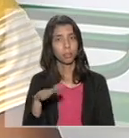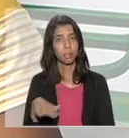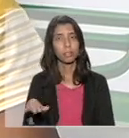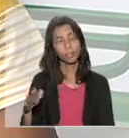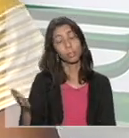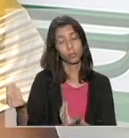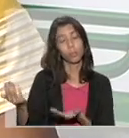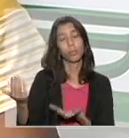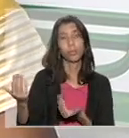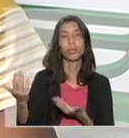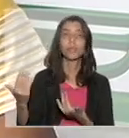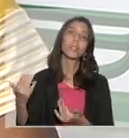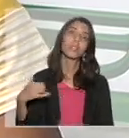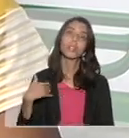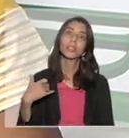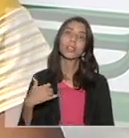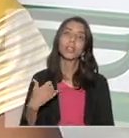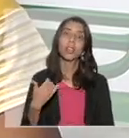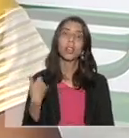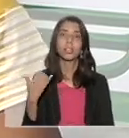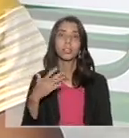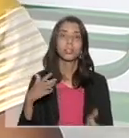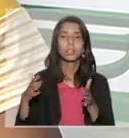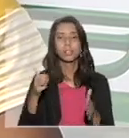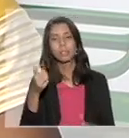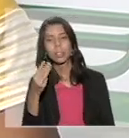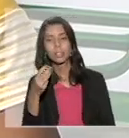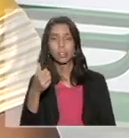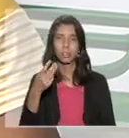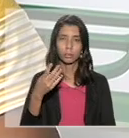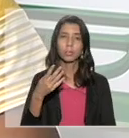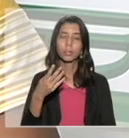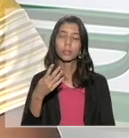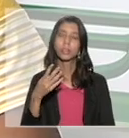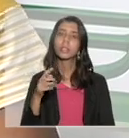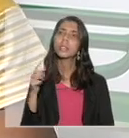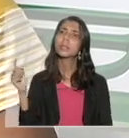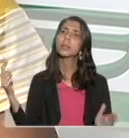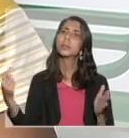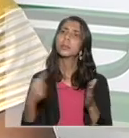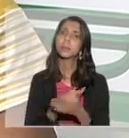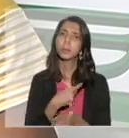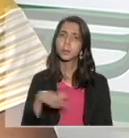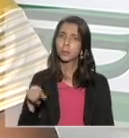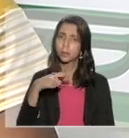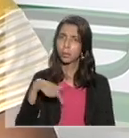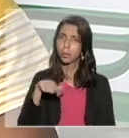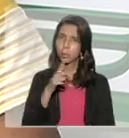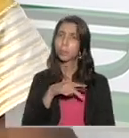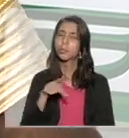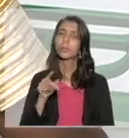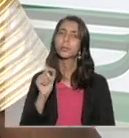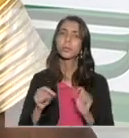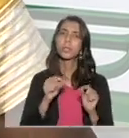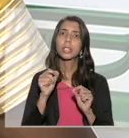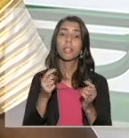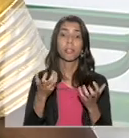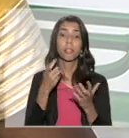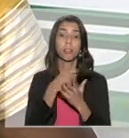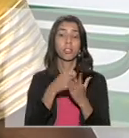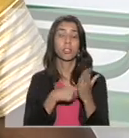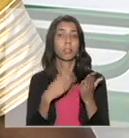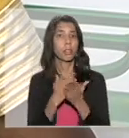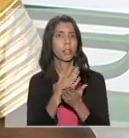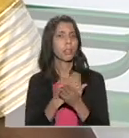criança, um adolescente, né? De ter essa faixa etária de 13, 14 anos, perguntou pra gente, os educadores, que